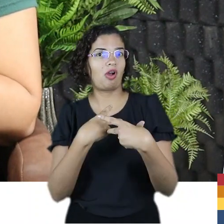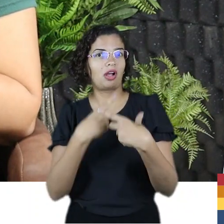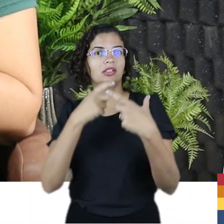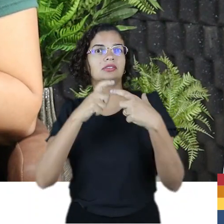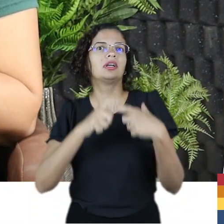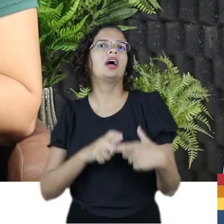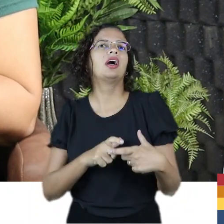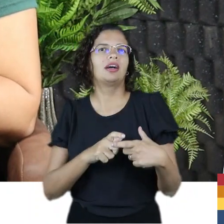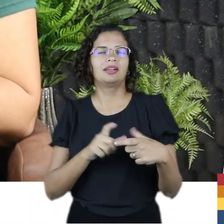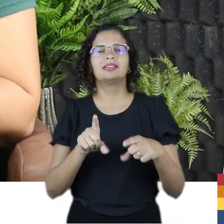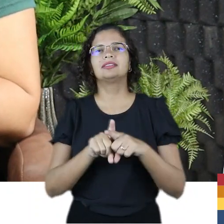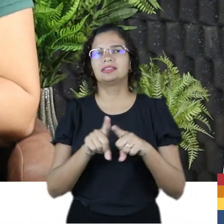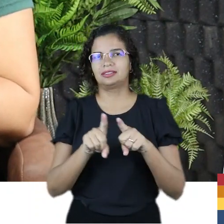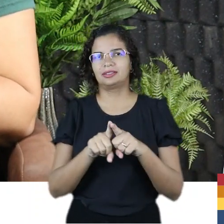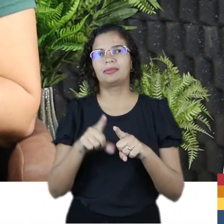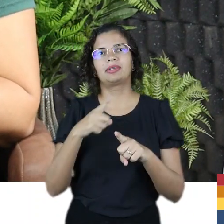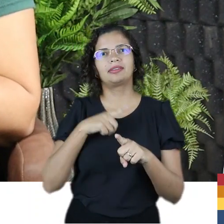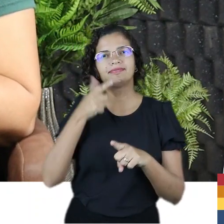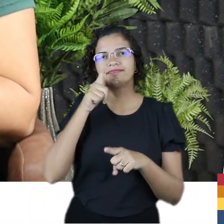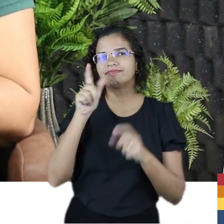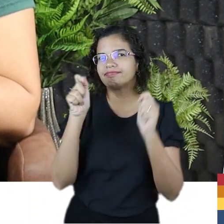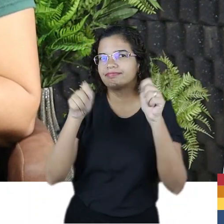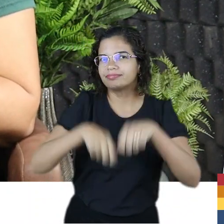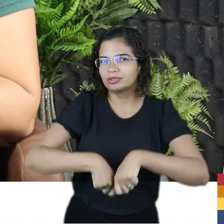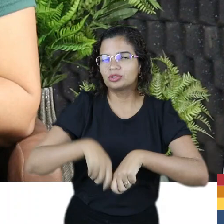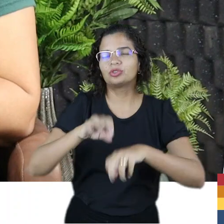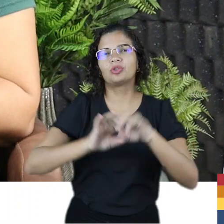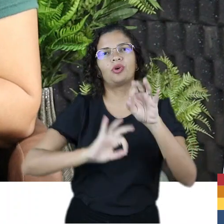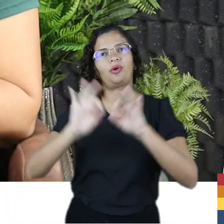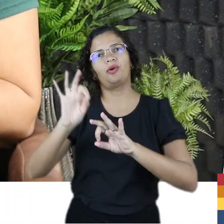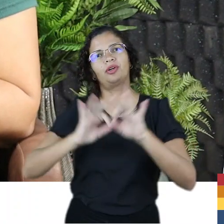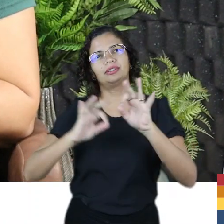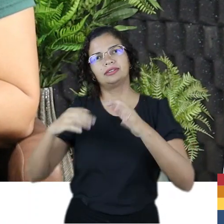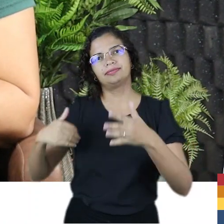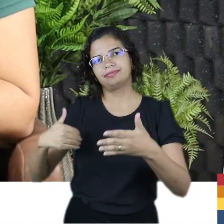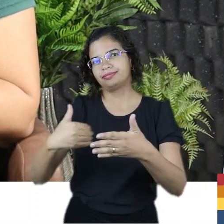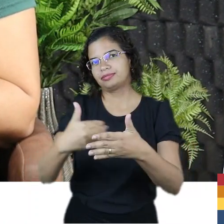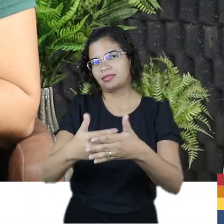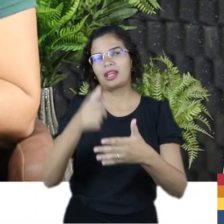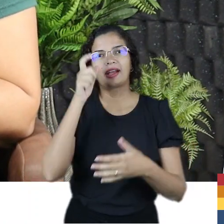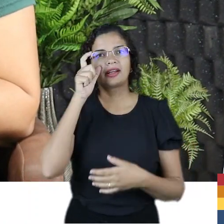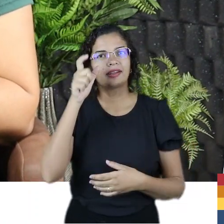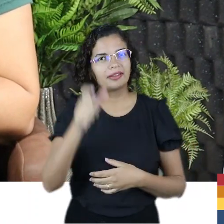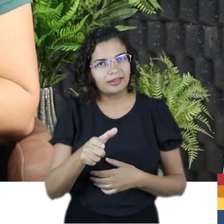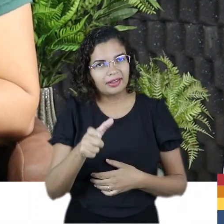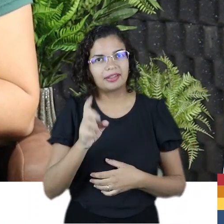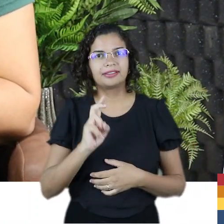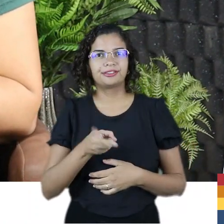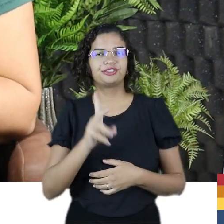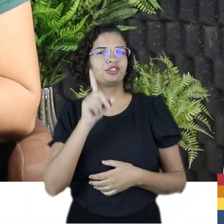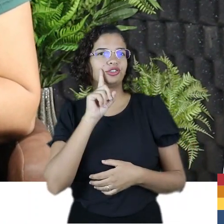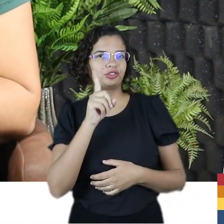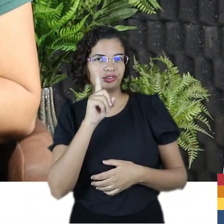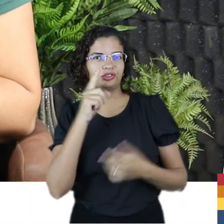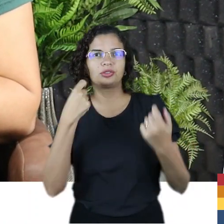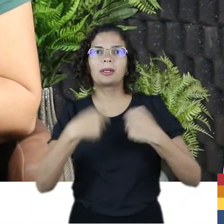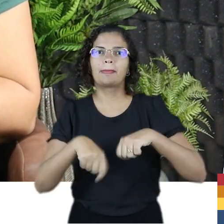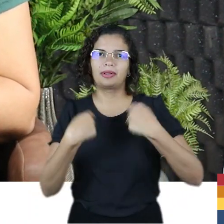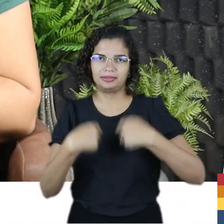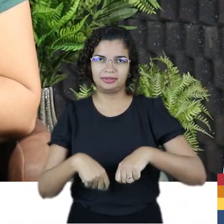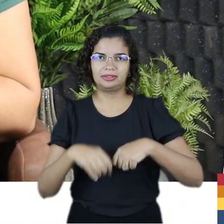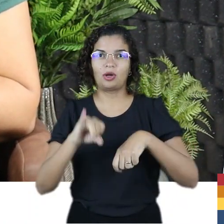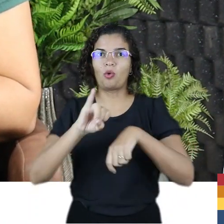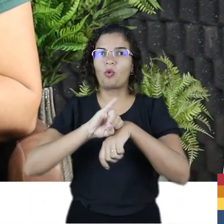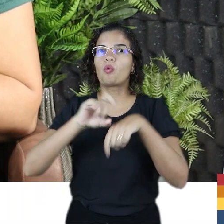estarmos organizando a partir desse interesse efetivamente e da necessidade local né podendo obviamente também